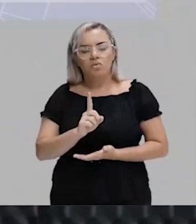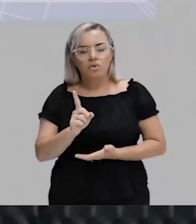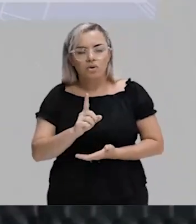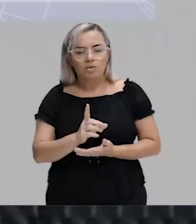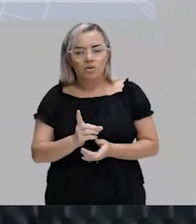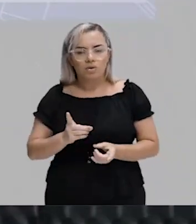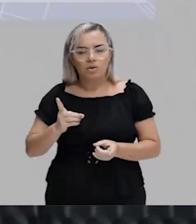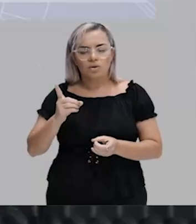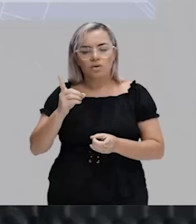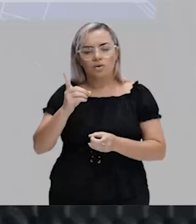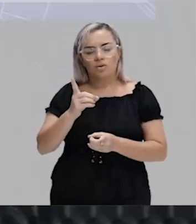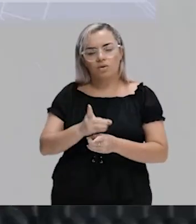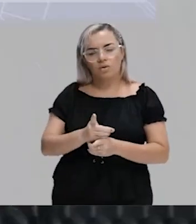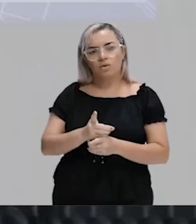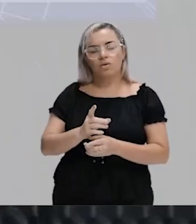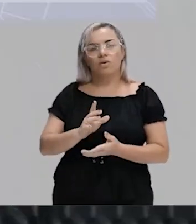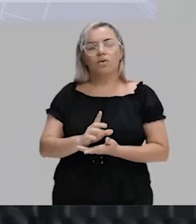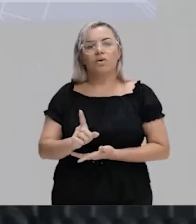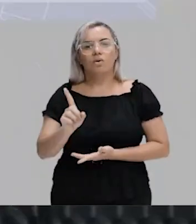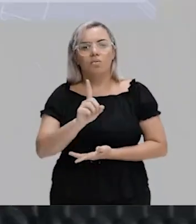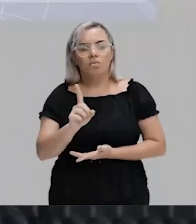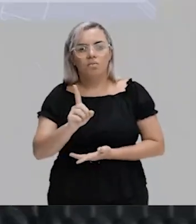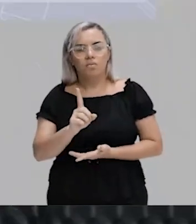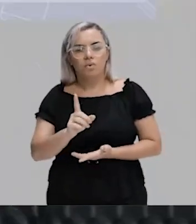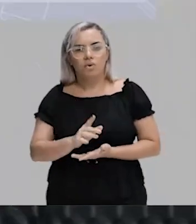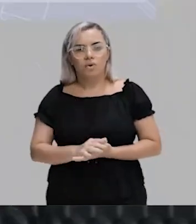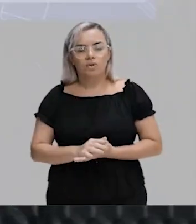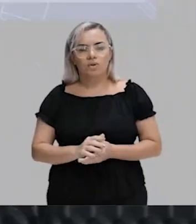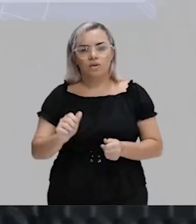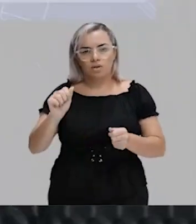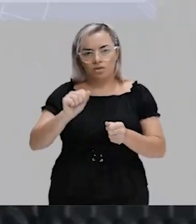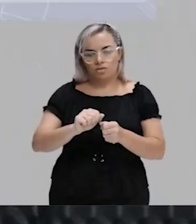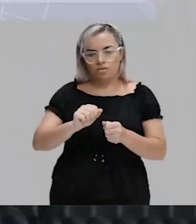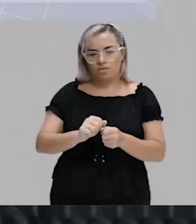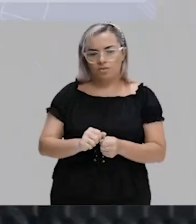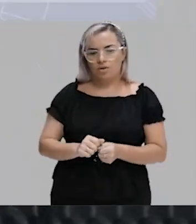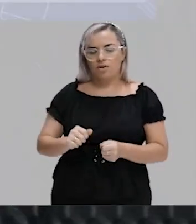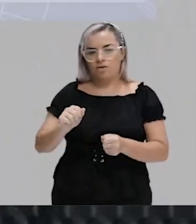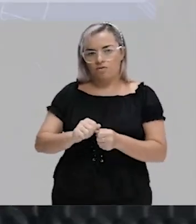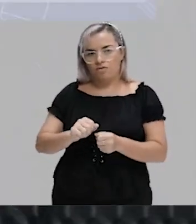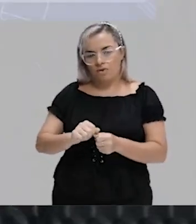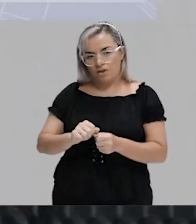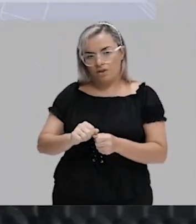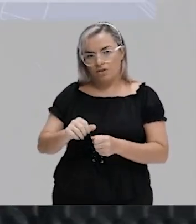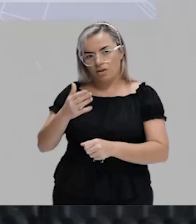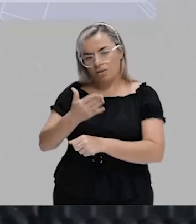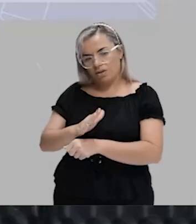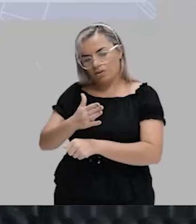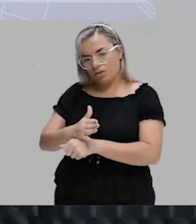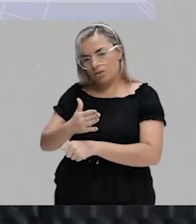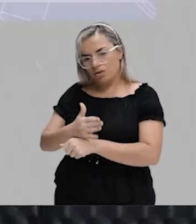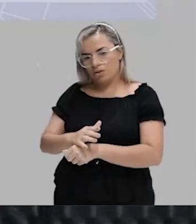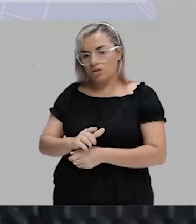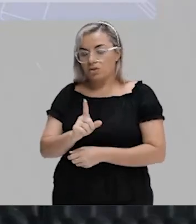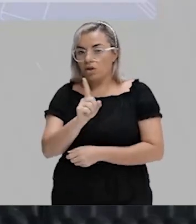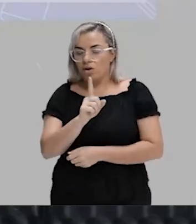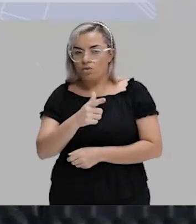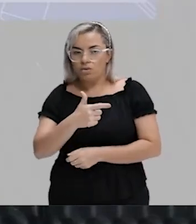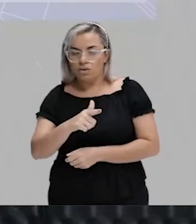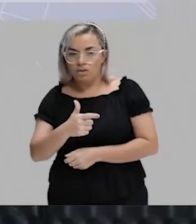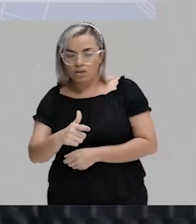não foi recíproco, né? Ele tanto praticou quanto recebeu, né? E não teve valor reflexivo. Então, vamos ver qual a